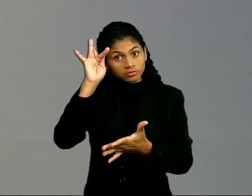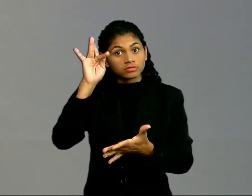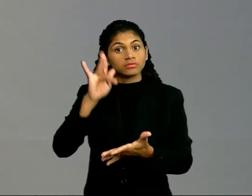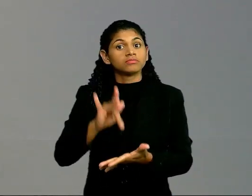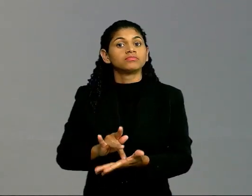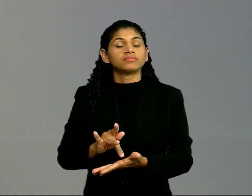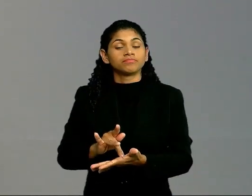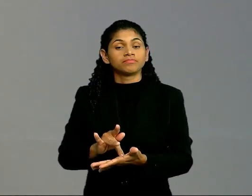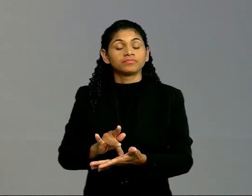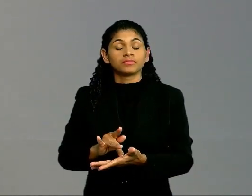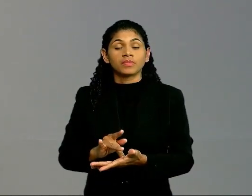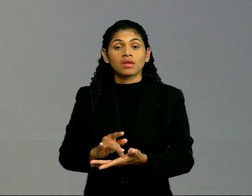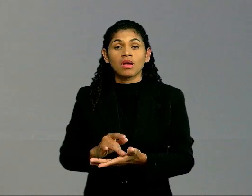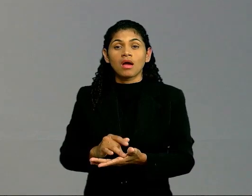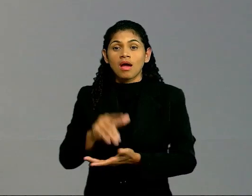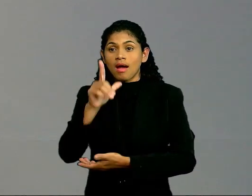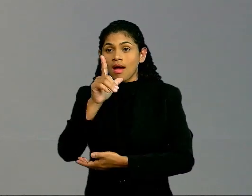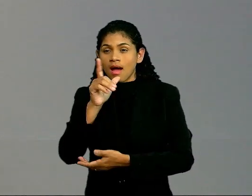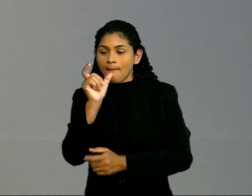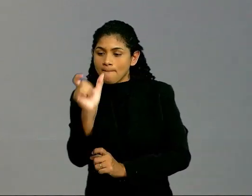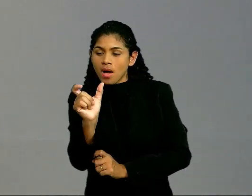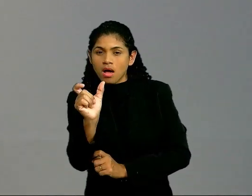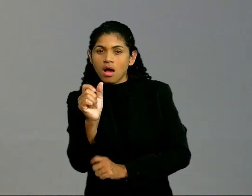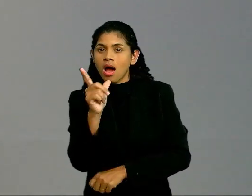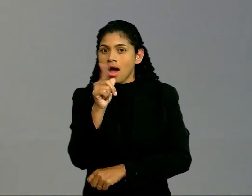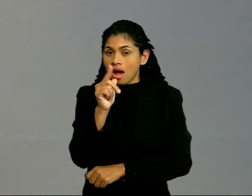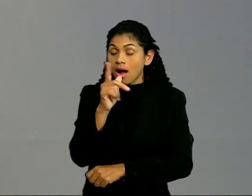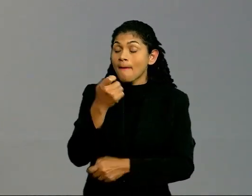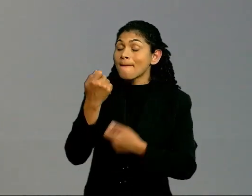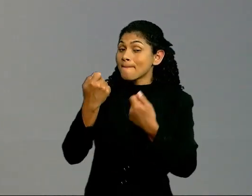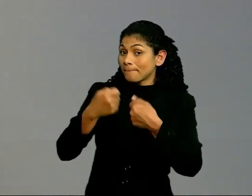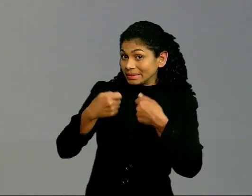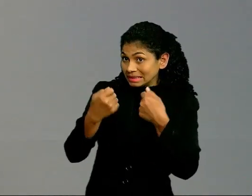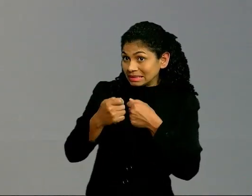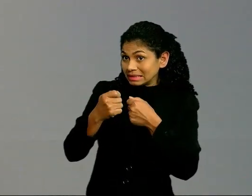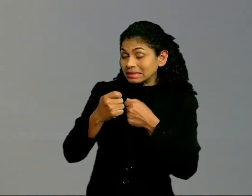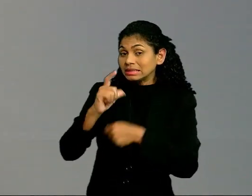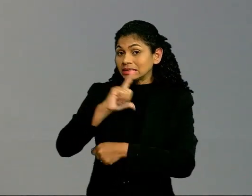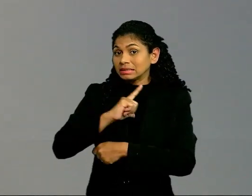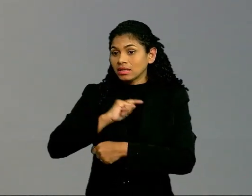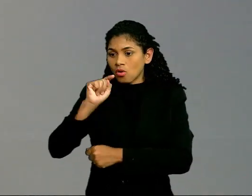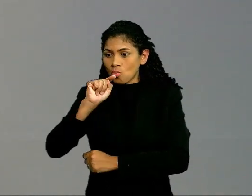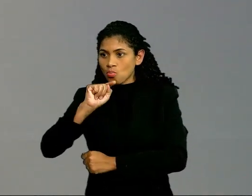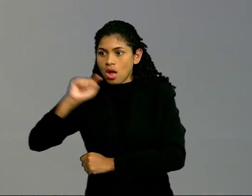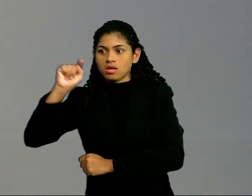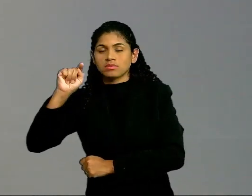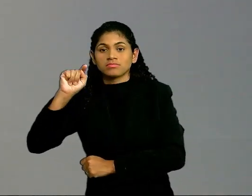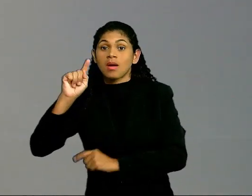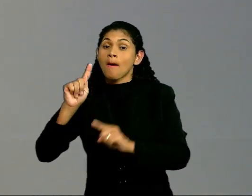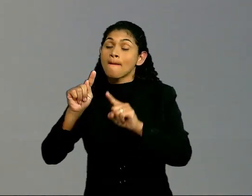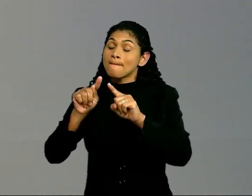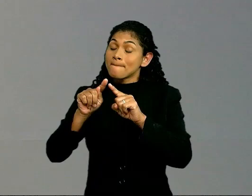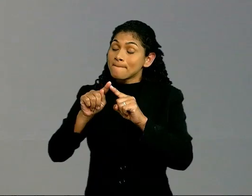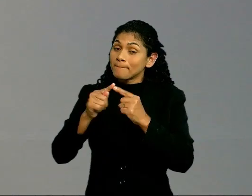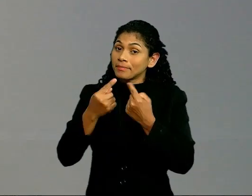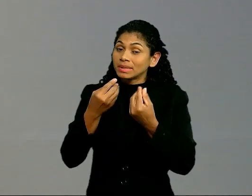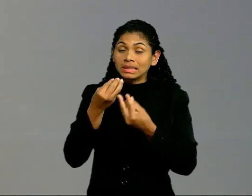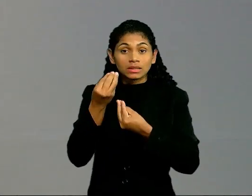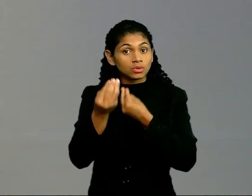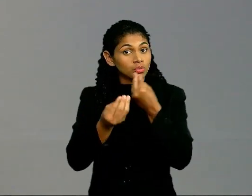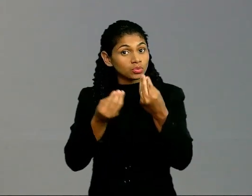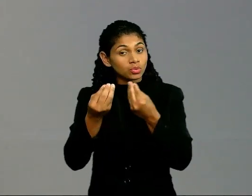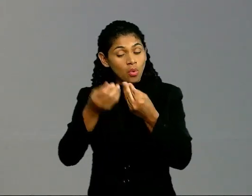vir acentuada, levando em consideração a norma culta da língua portuguesa. No entanto, levando em consideração o nível de escolaridade